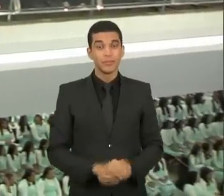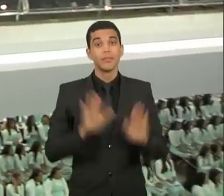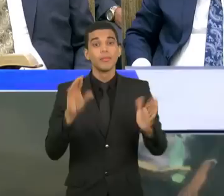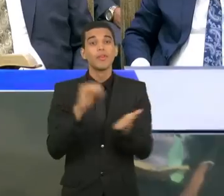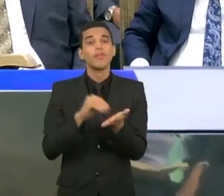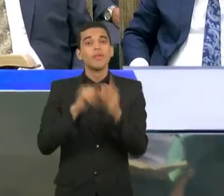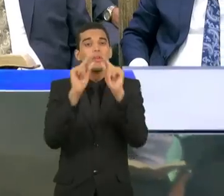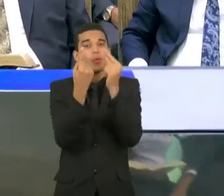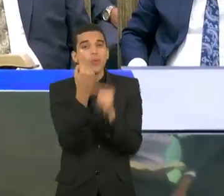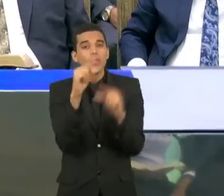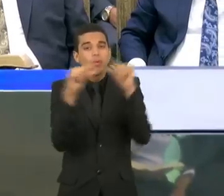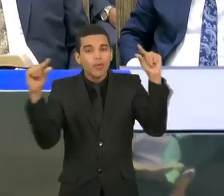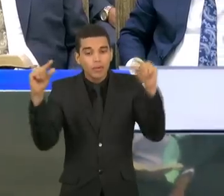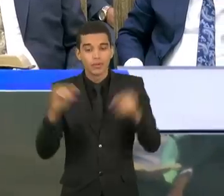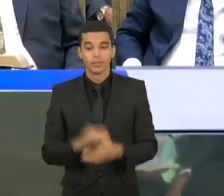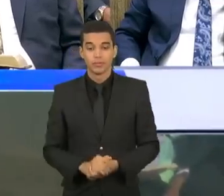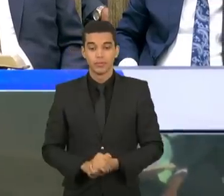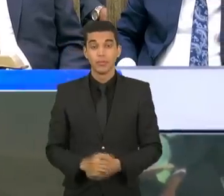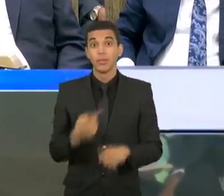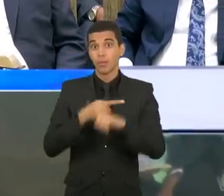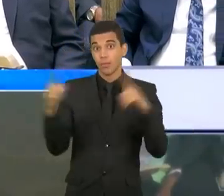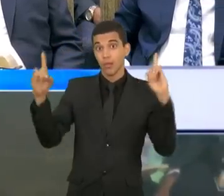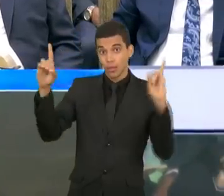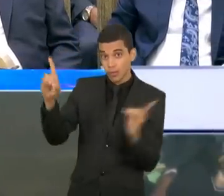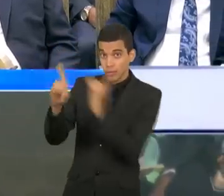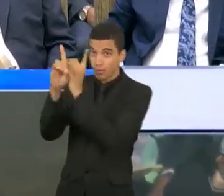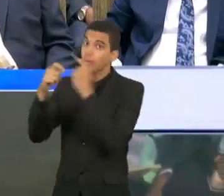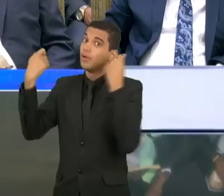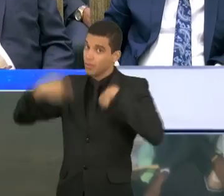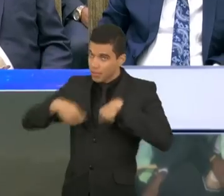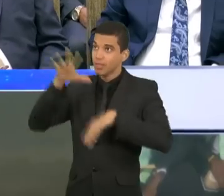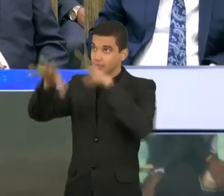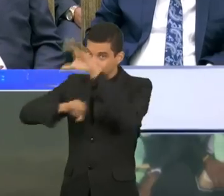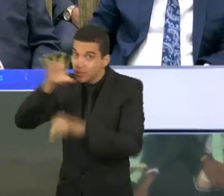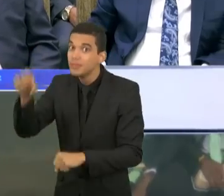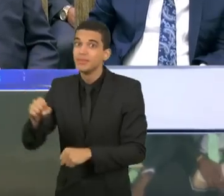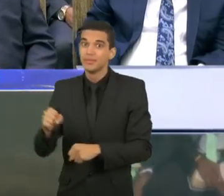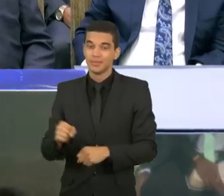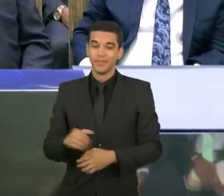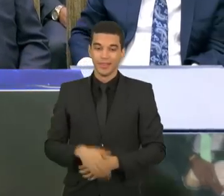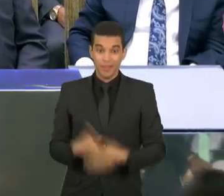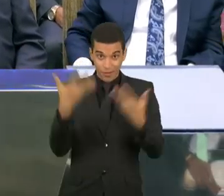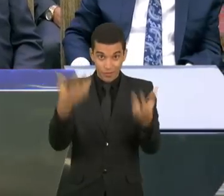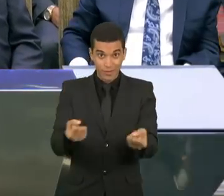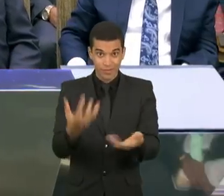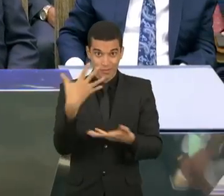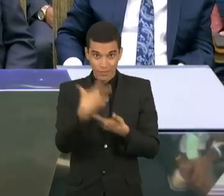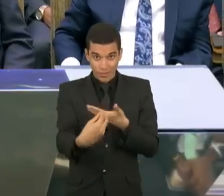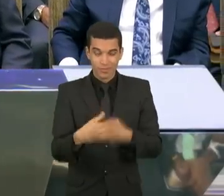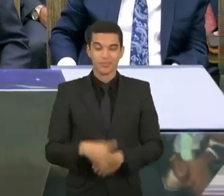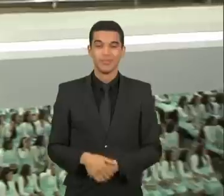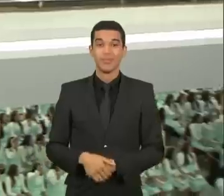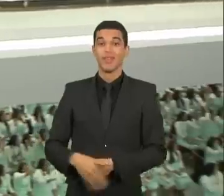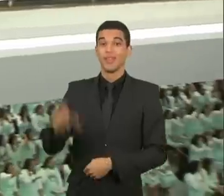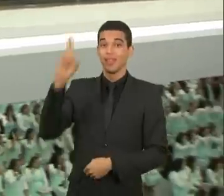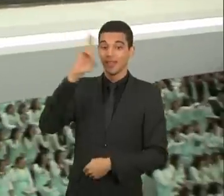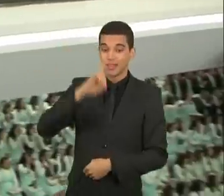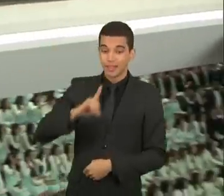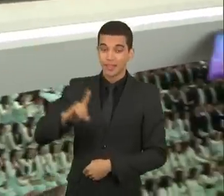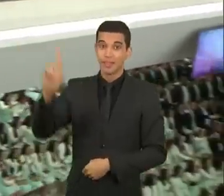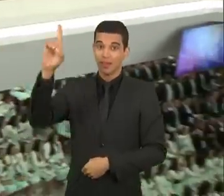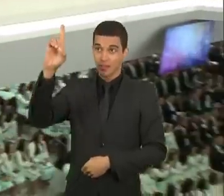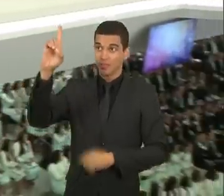Frase, mas para achá-lo tem que buscá-lo. Vamos juntos? Um, dois, três. Mas